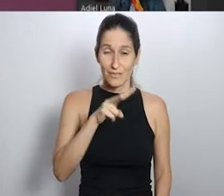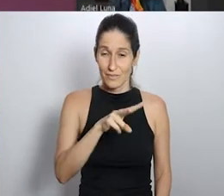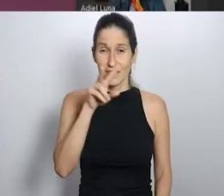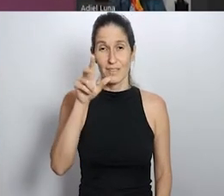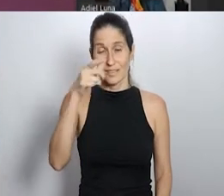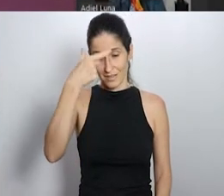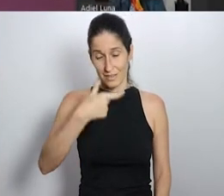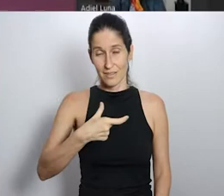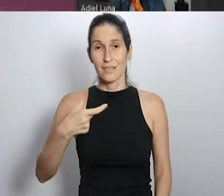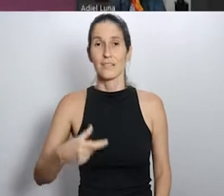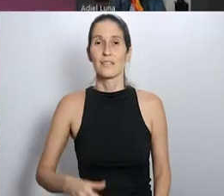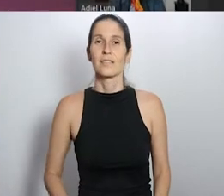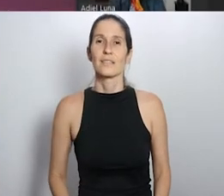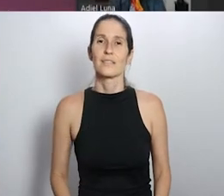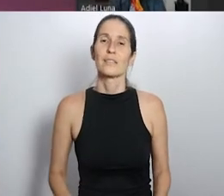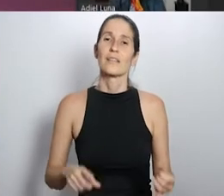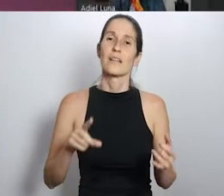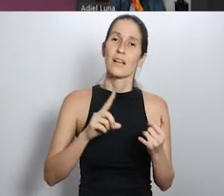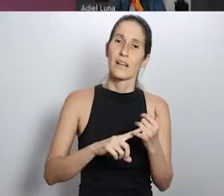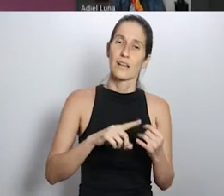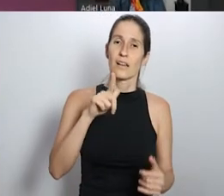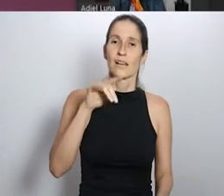ele, né? Lia,